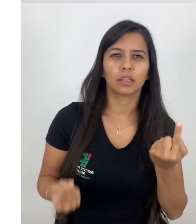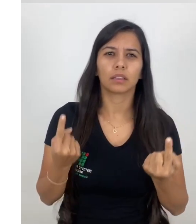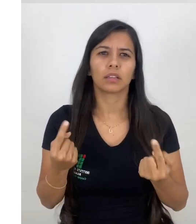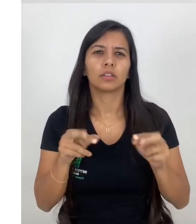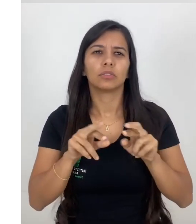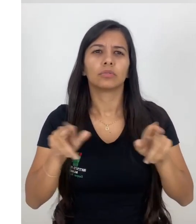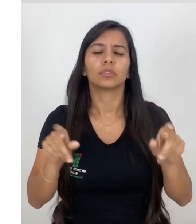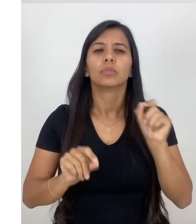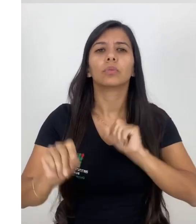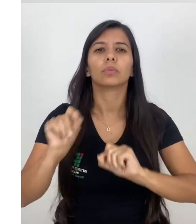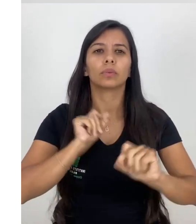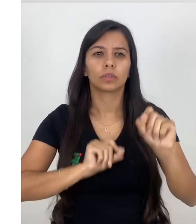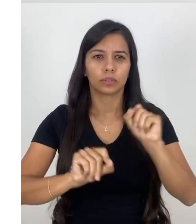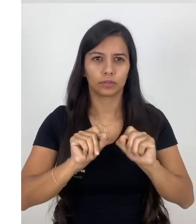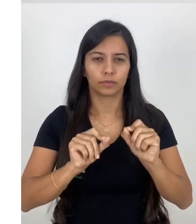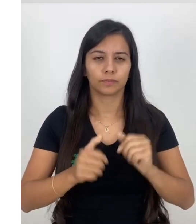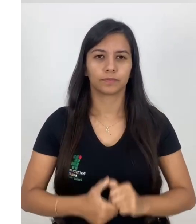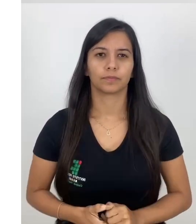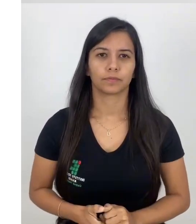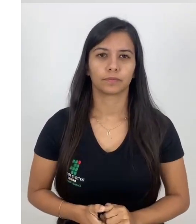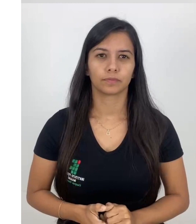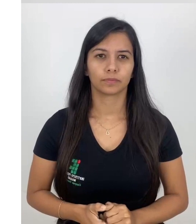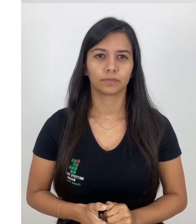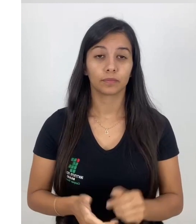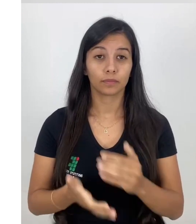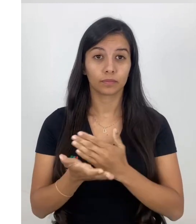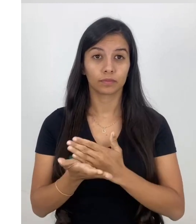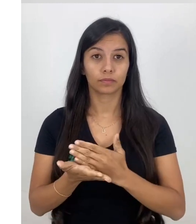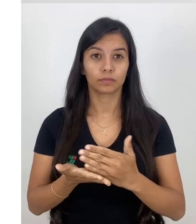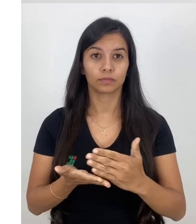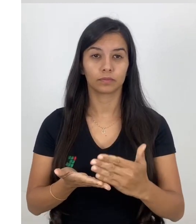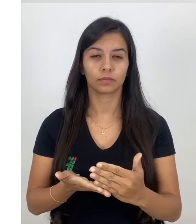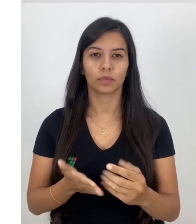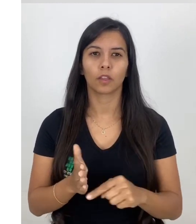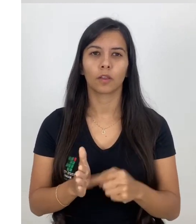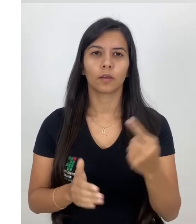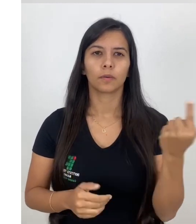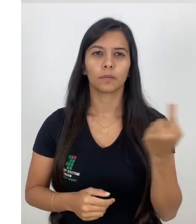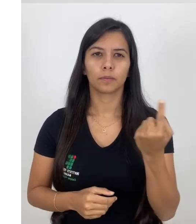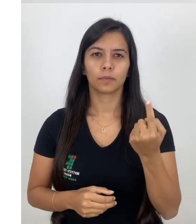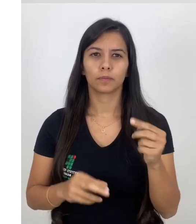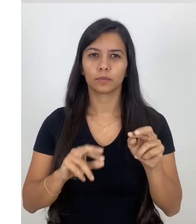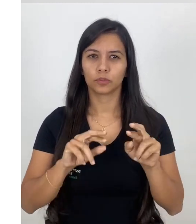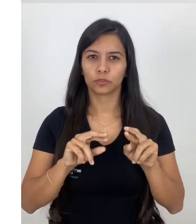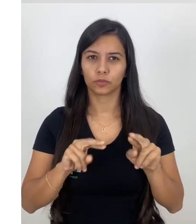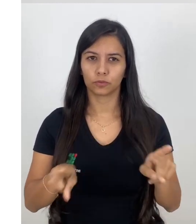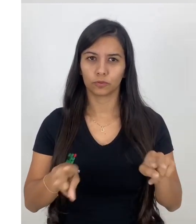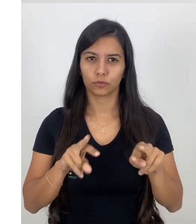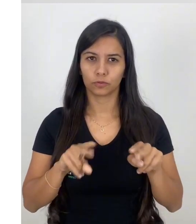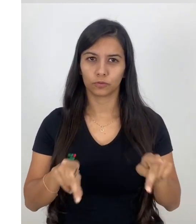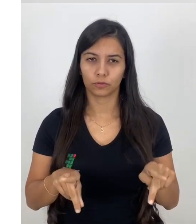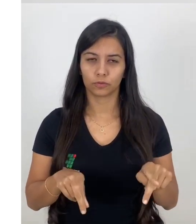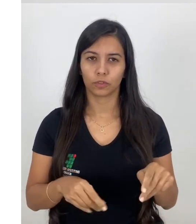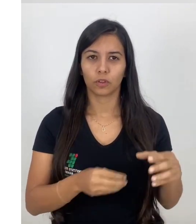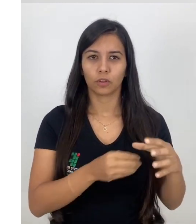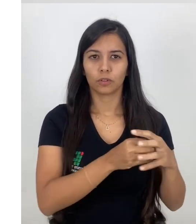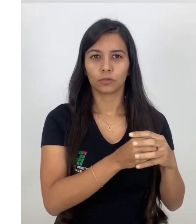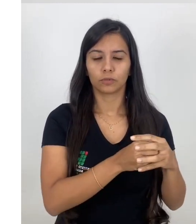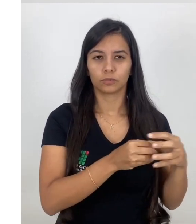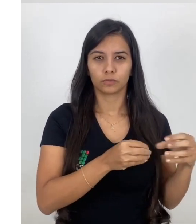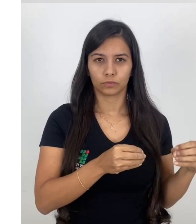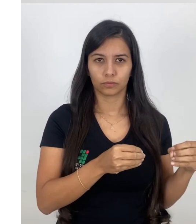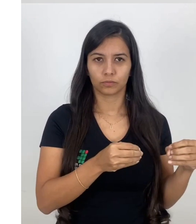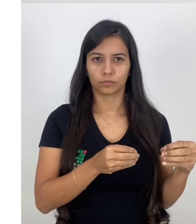que muda de uma para com a outra, tá? Para começo de tudo, a primeira diferença que a gente vai ver